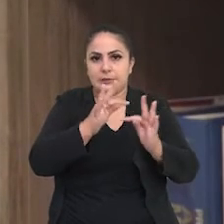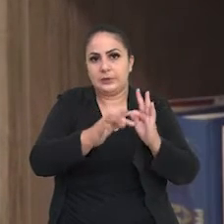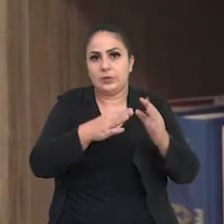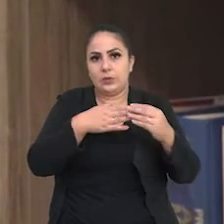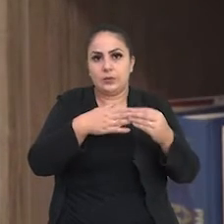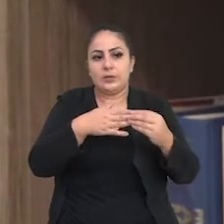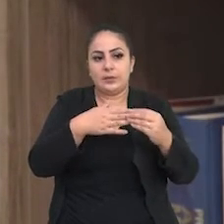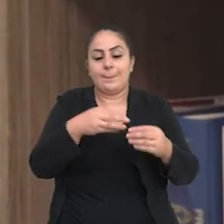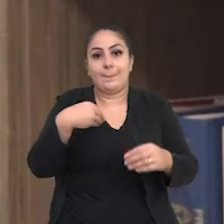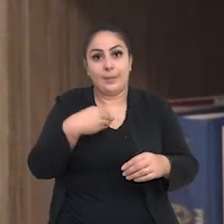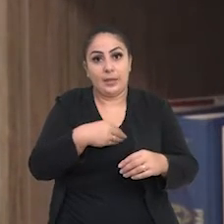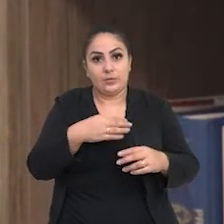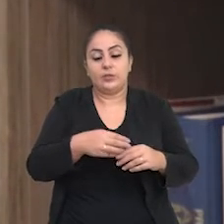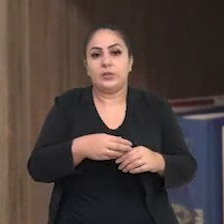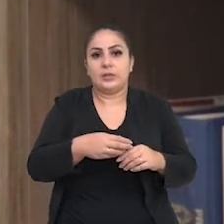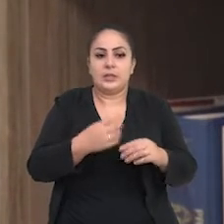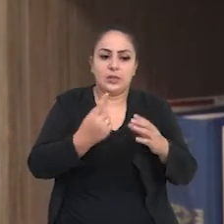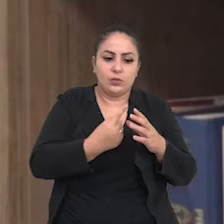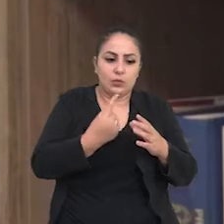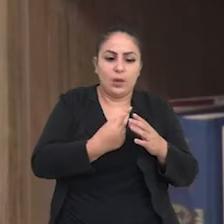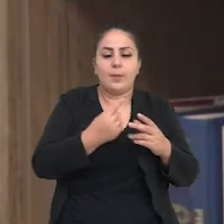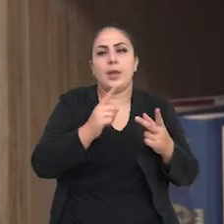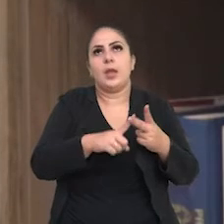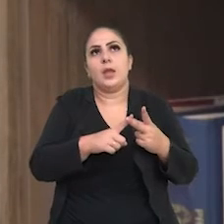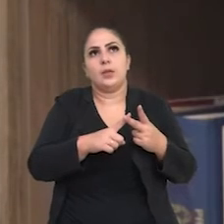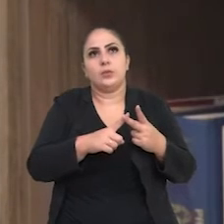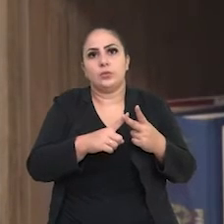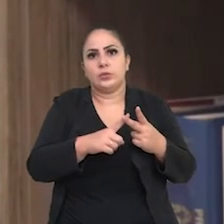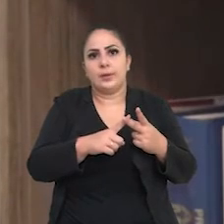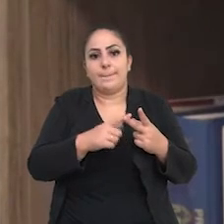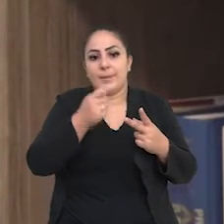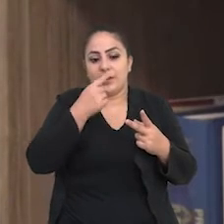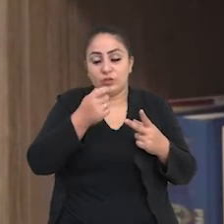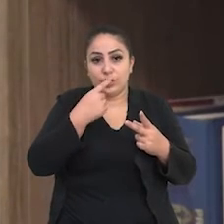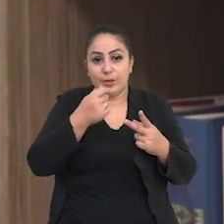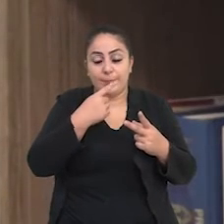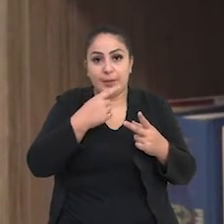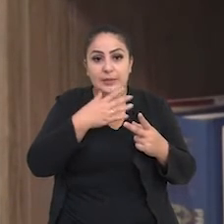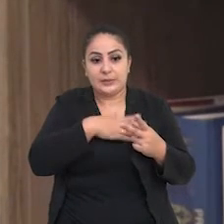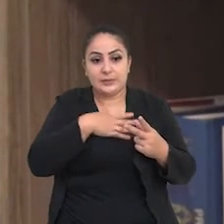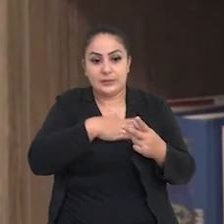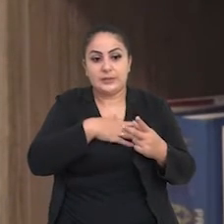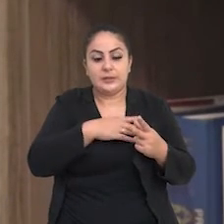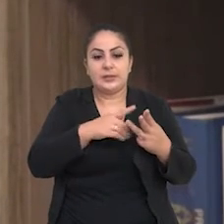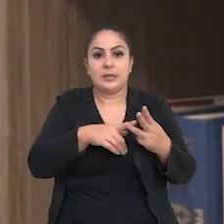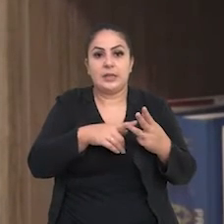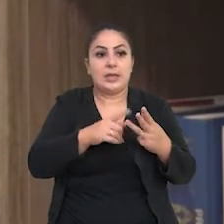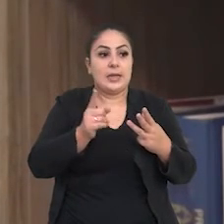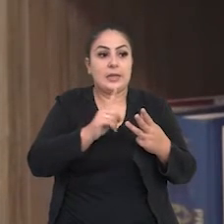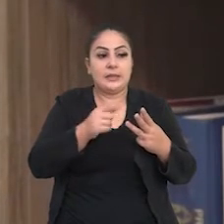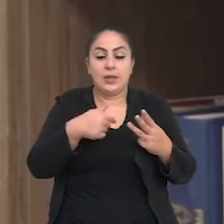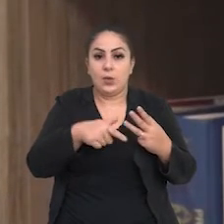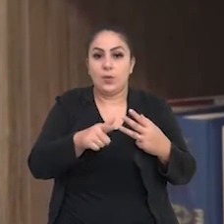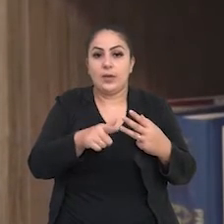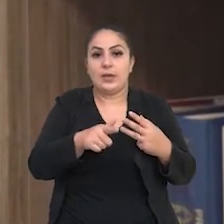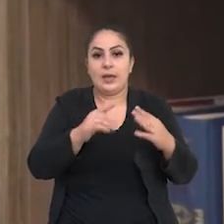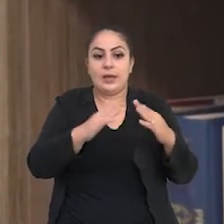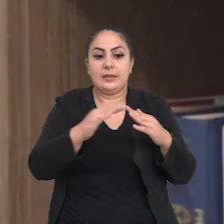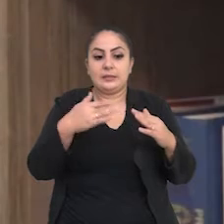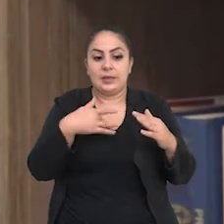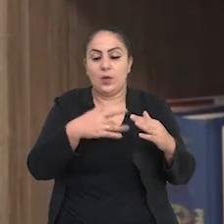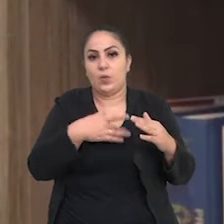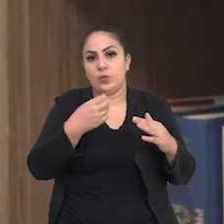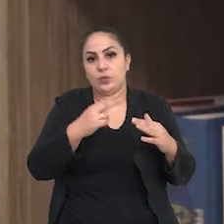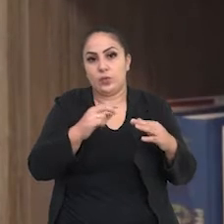seguir as orientações médicas, isolamento, não é? Medicamentos sintomáticos e não ir ao posto